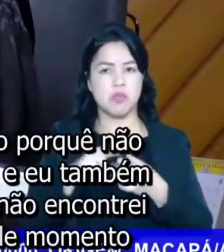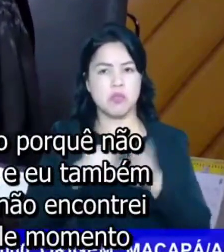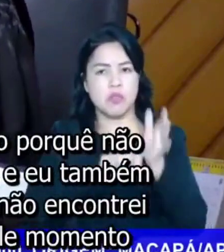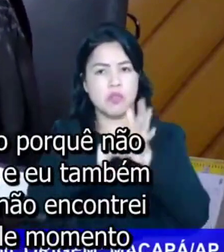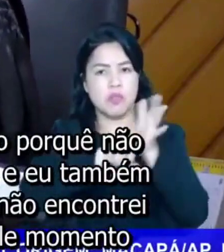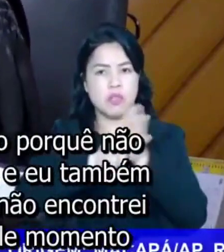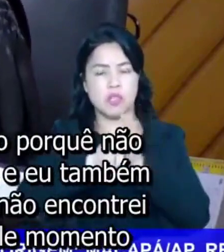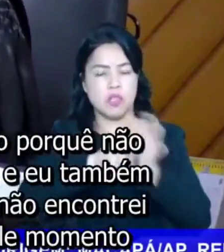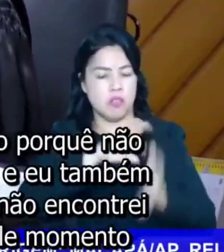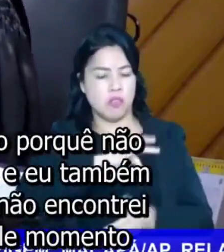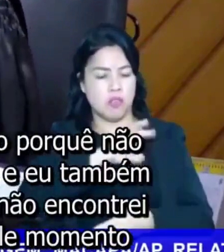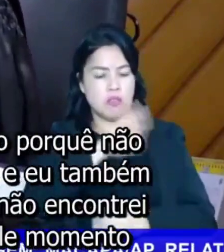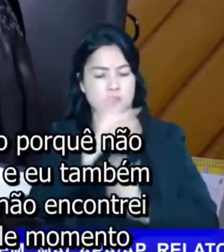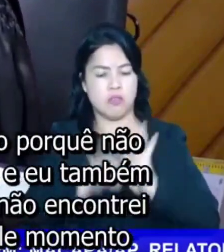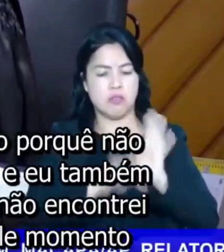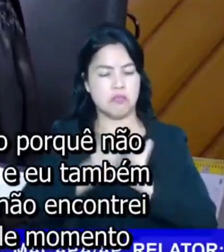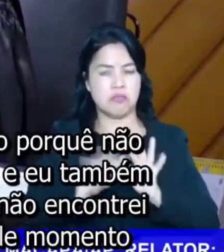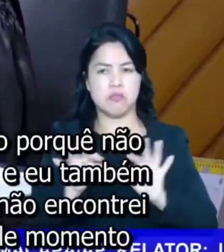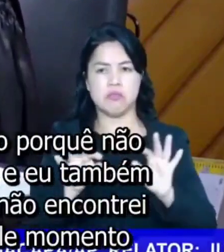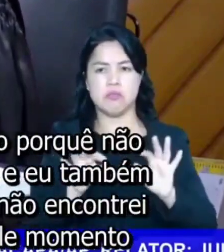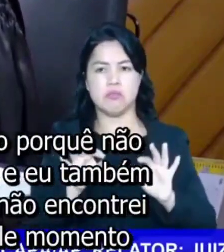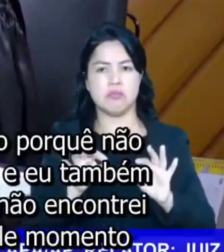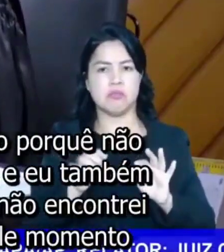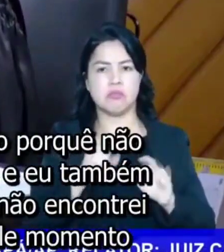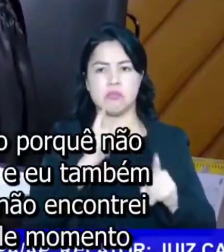da Polícia Federal, eu não encontrei